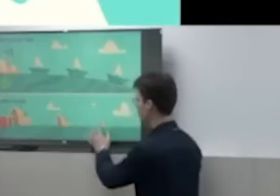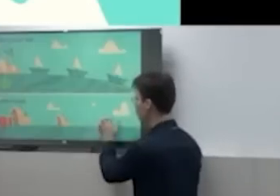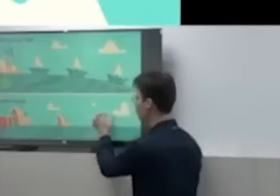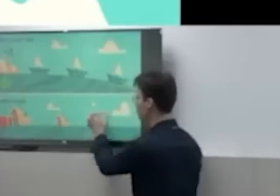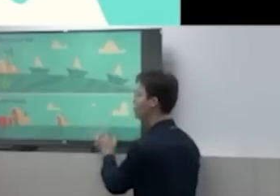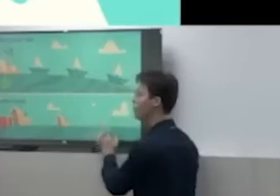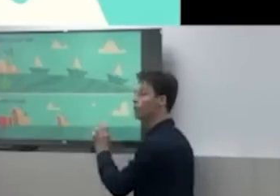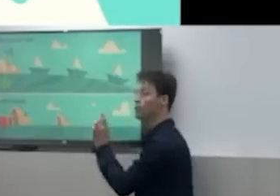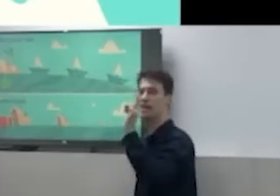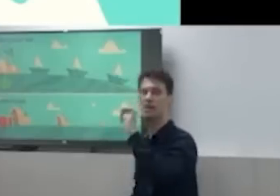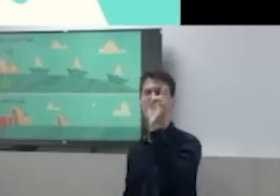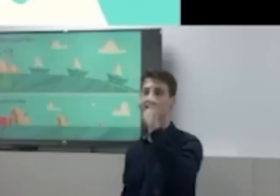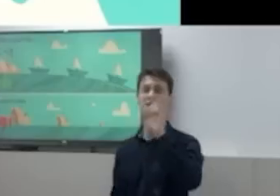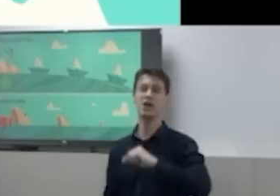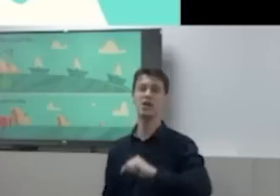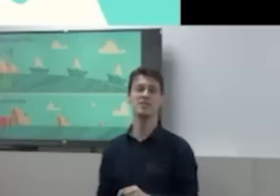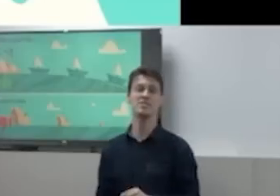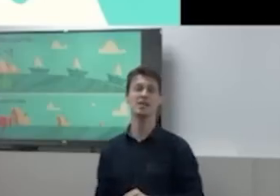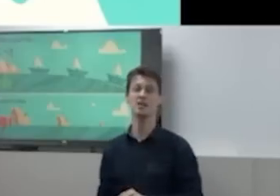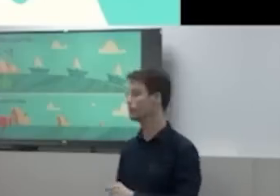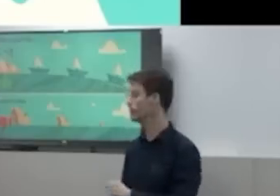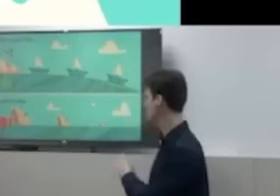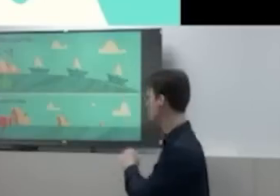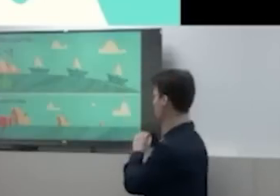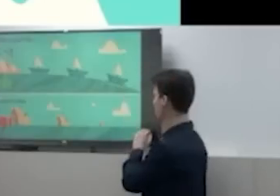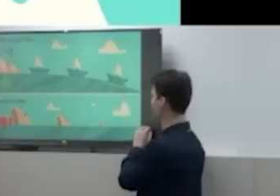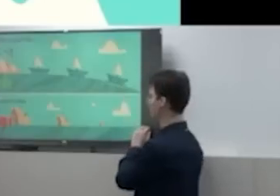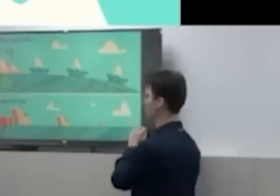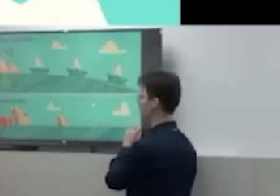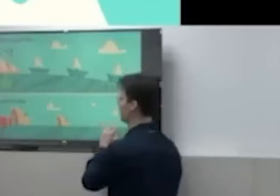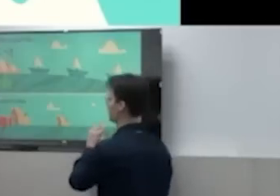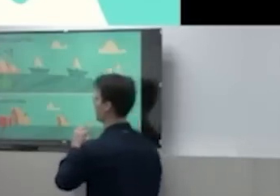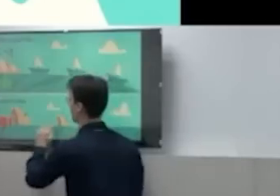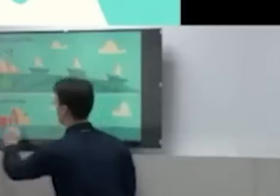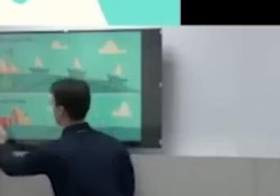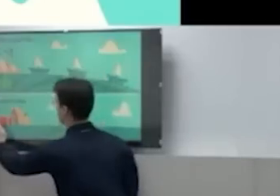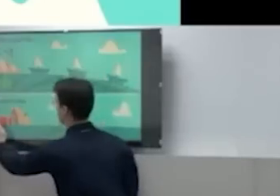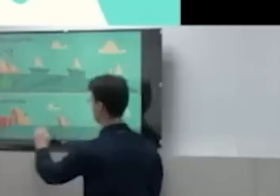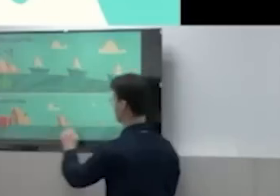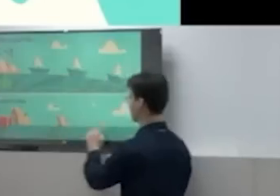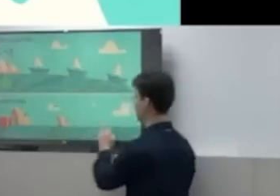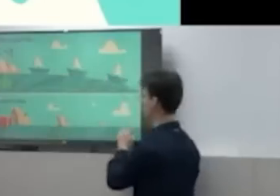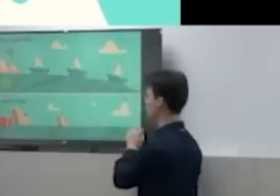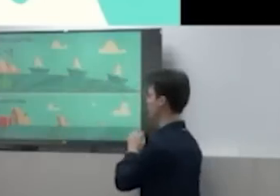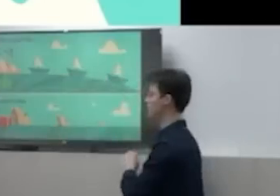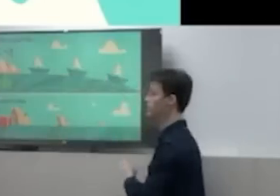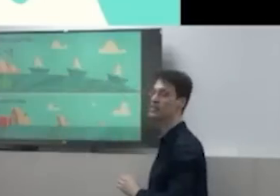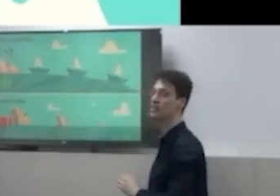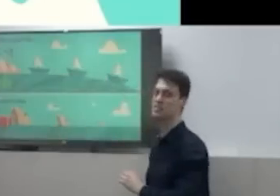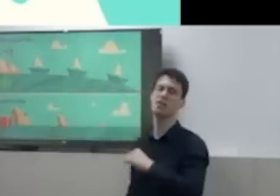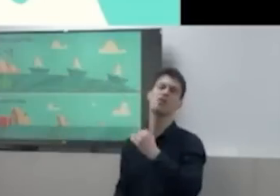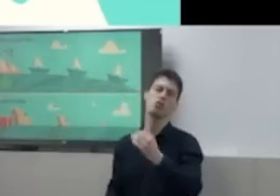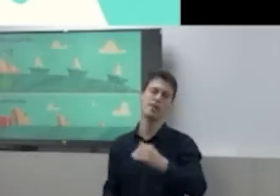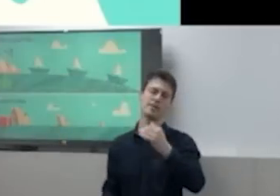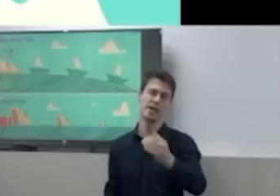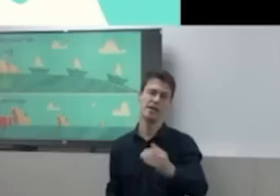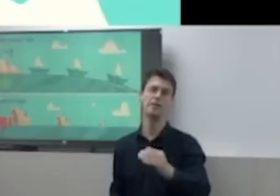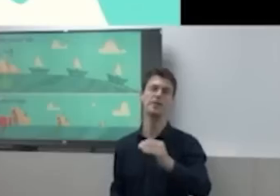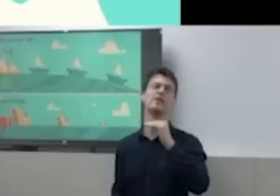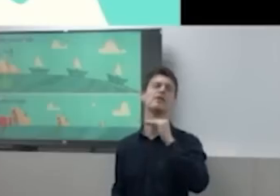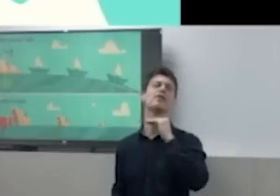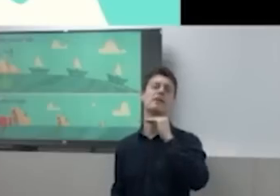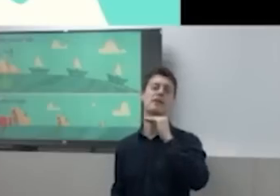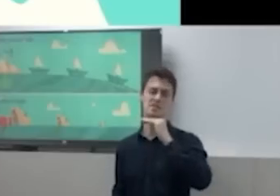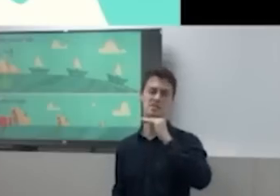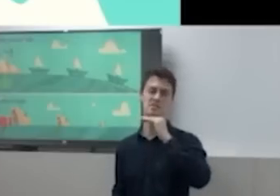vejo um navio por inteiro. E não é assim que acontece, porque nas representações do terraplanista, como